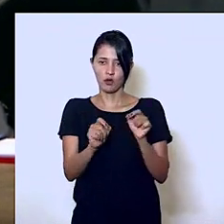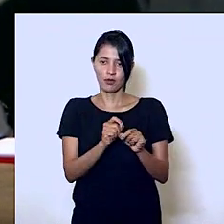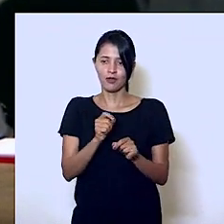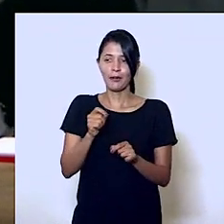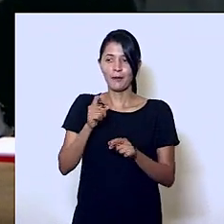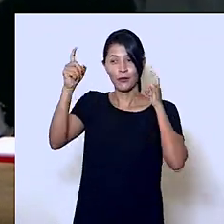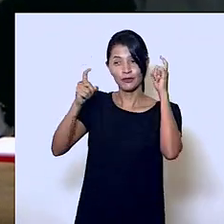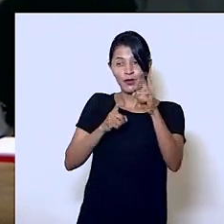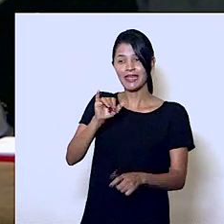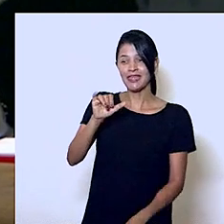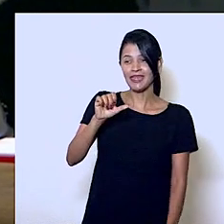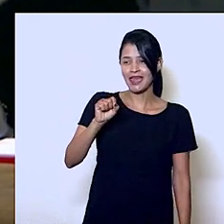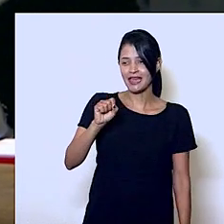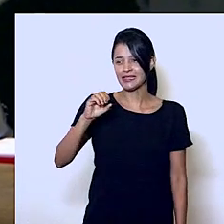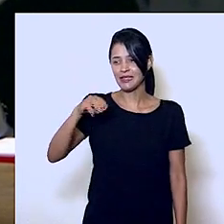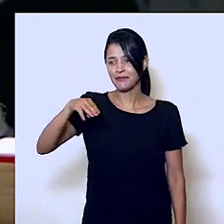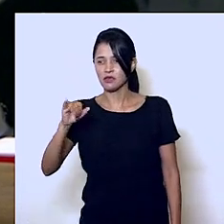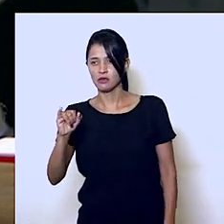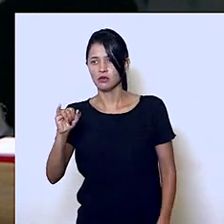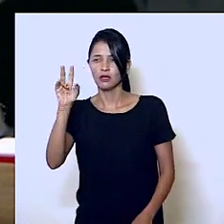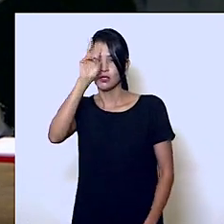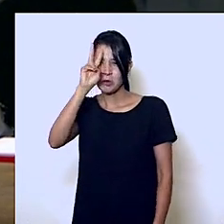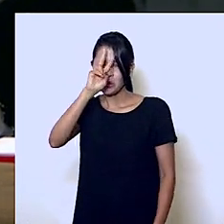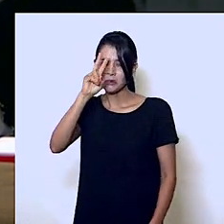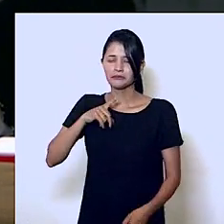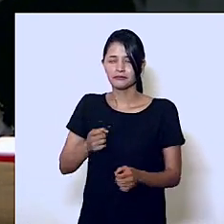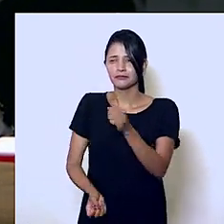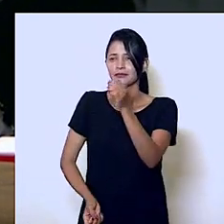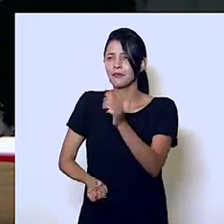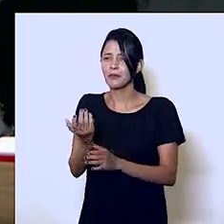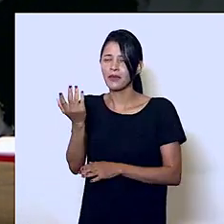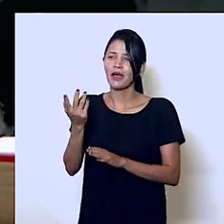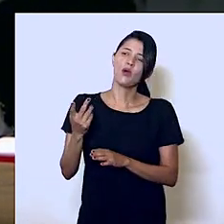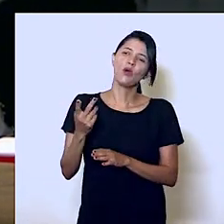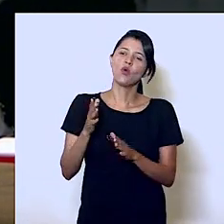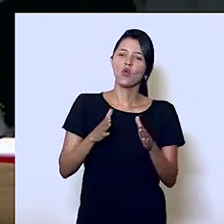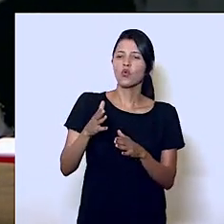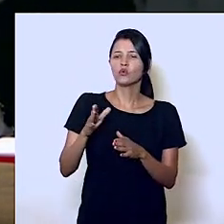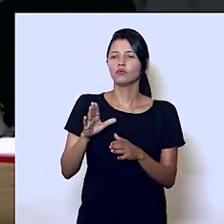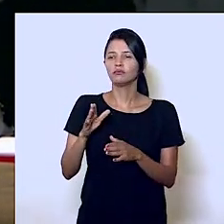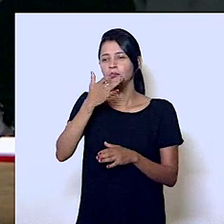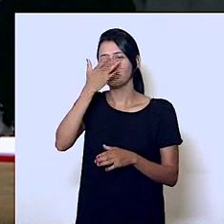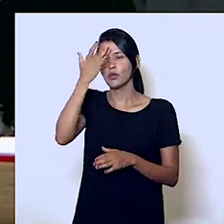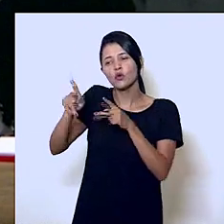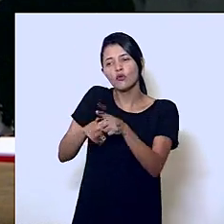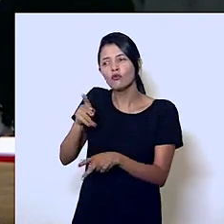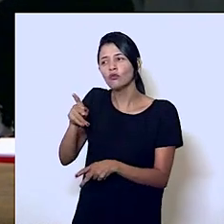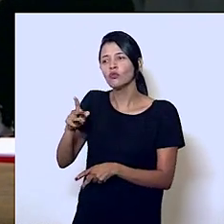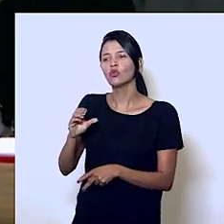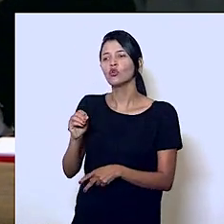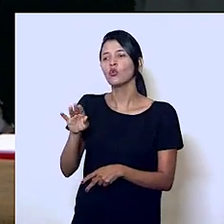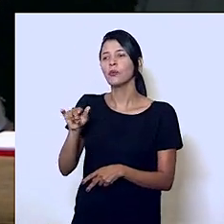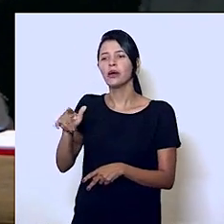história de criar um perímetro para os cubanos não podiam sair de Brasília. E os cubanos ficavam um pouco perplexos, mas, enfim,